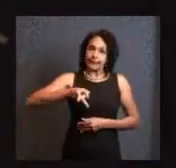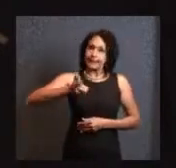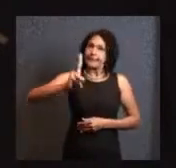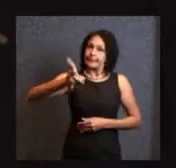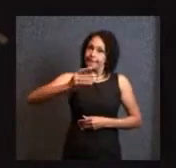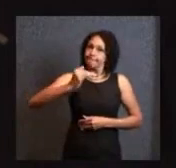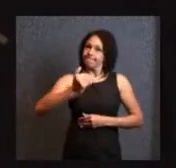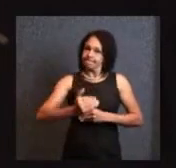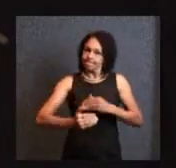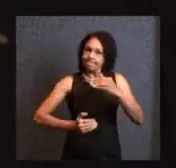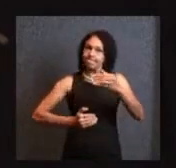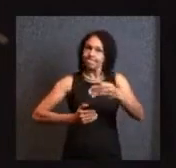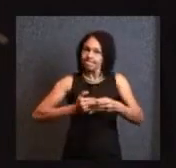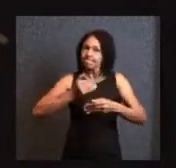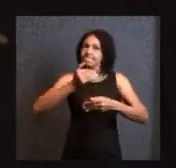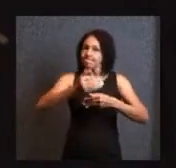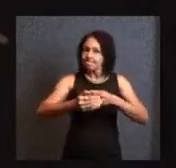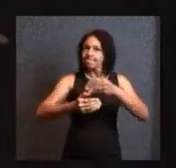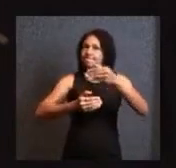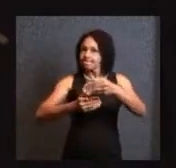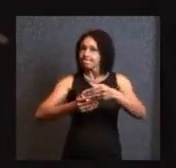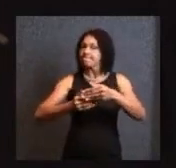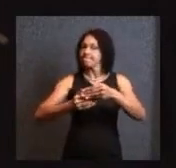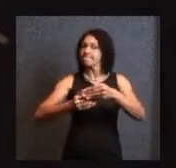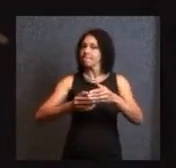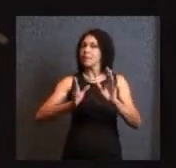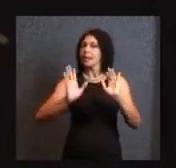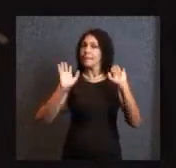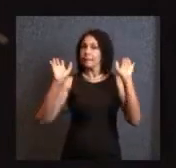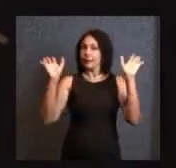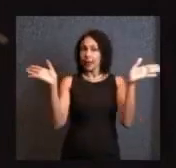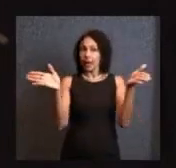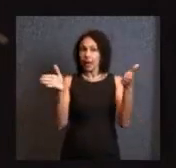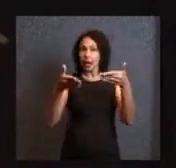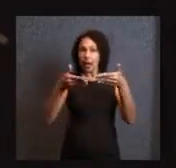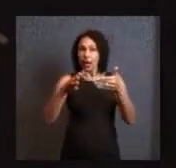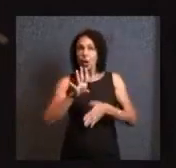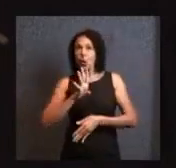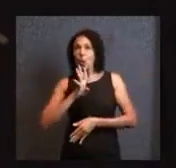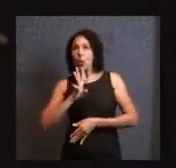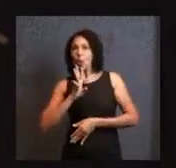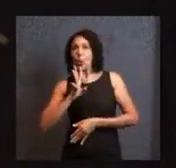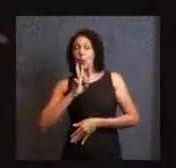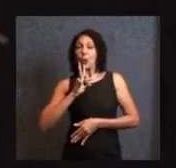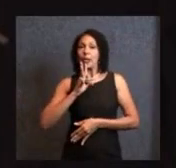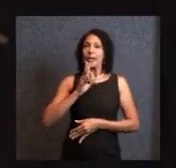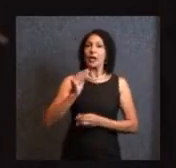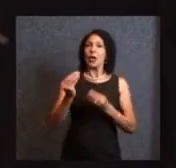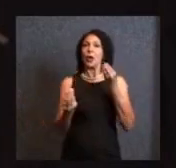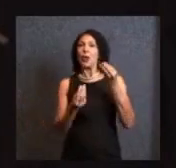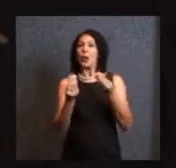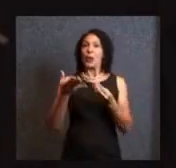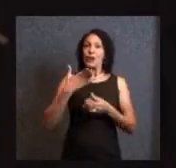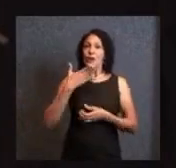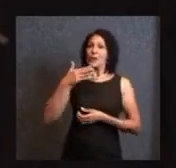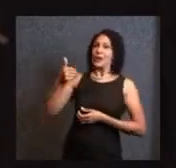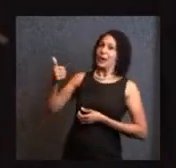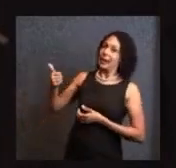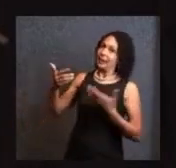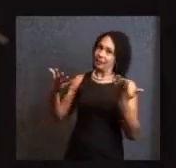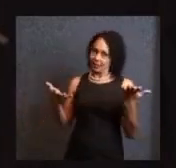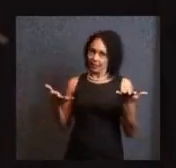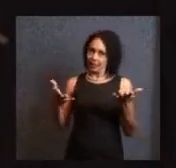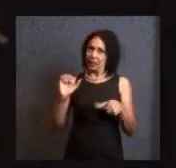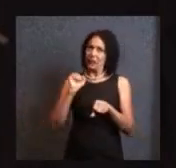das crianças, justamente para fazer as melhores intervenções possíveis, né?